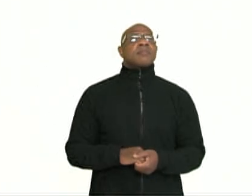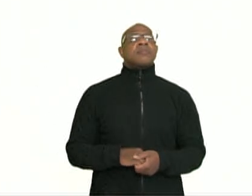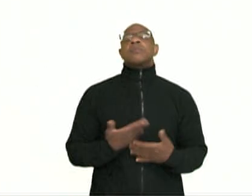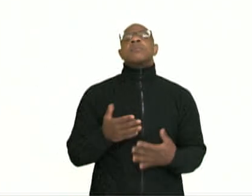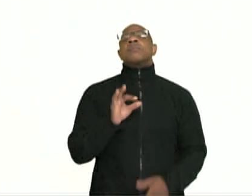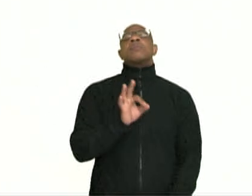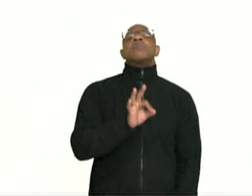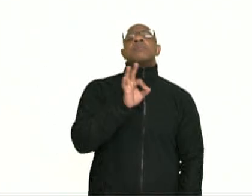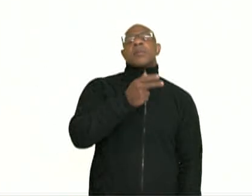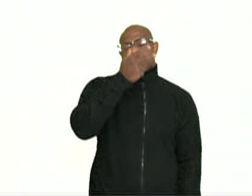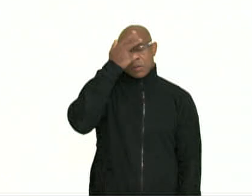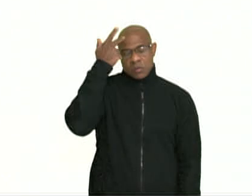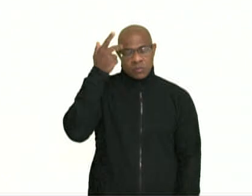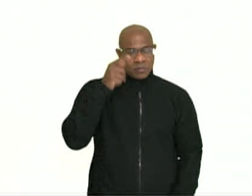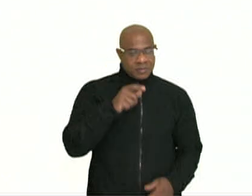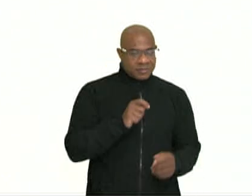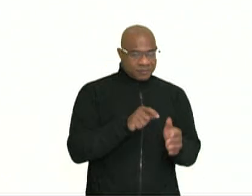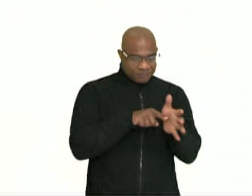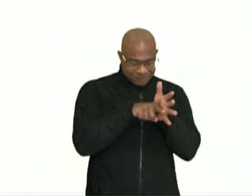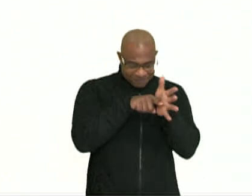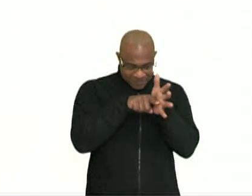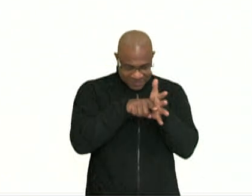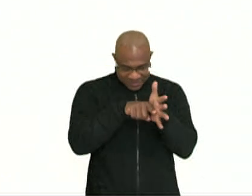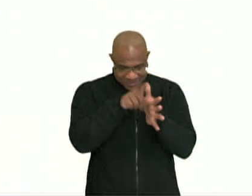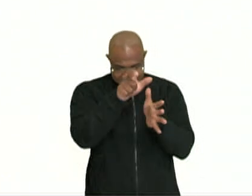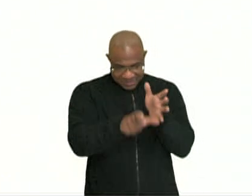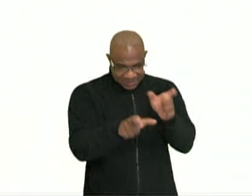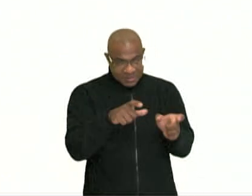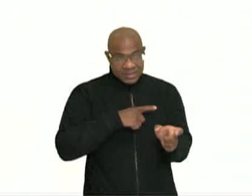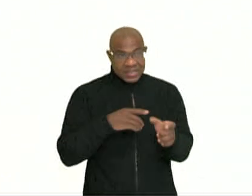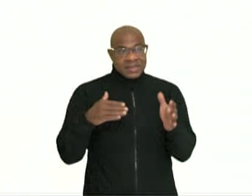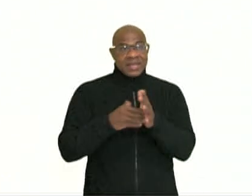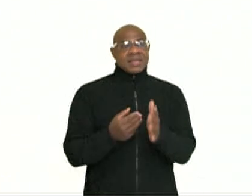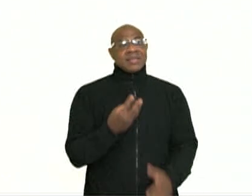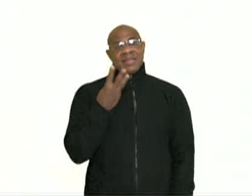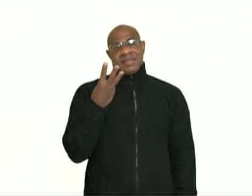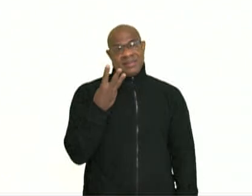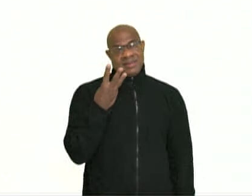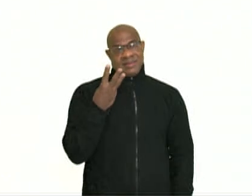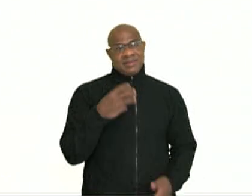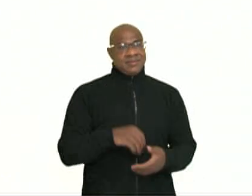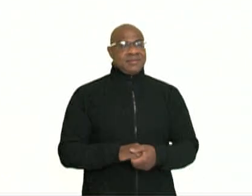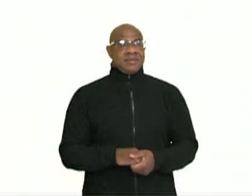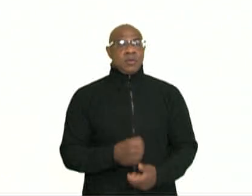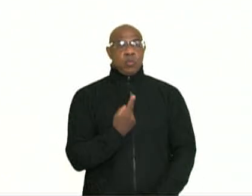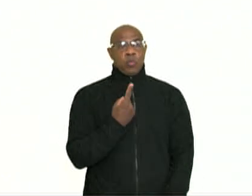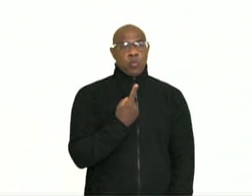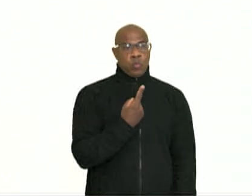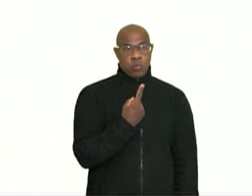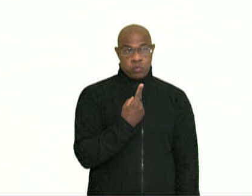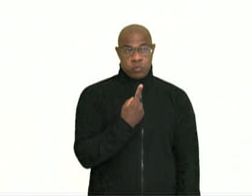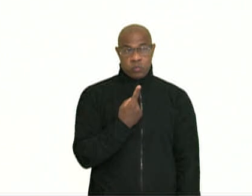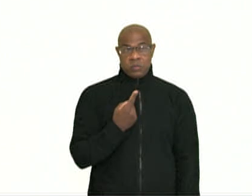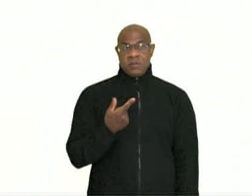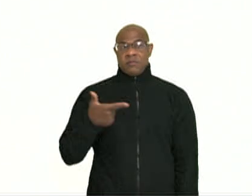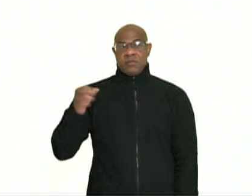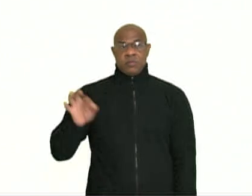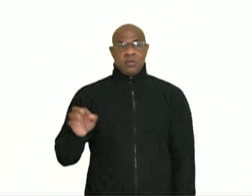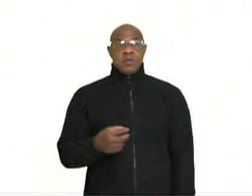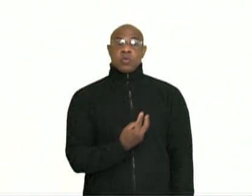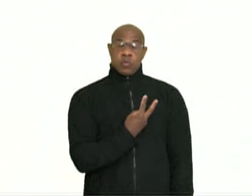percentual de entrevistados que possuem TV tem até três aparelhos em casa? Um aparelho, 20%. Dois